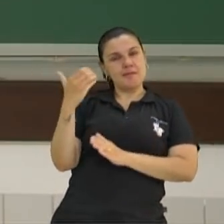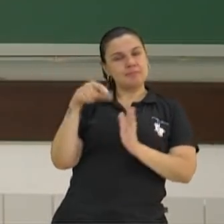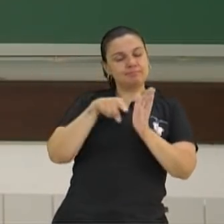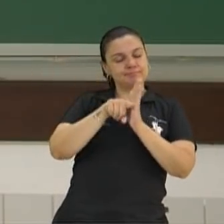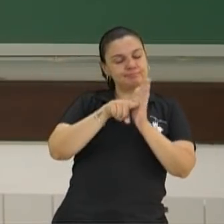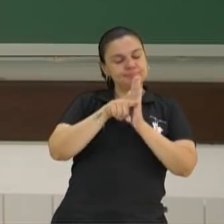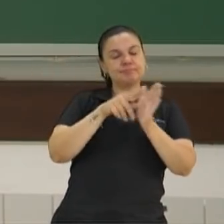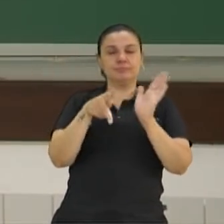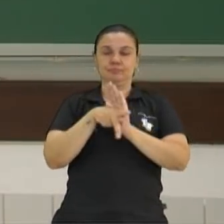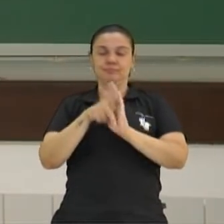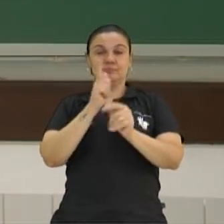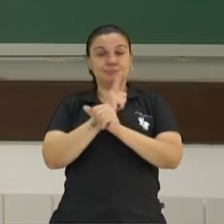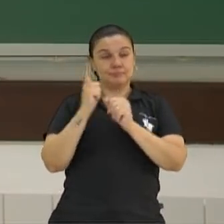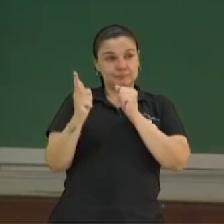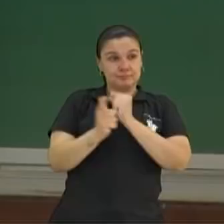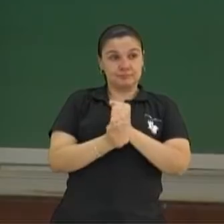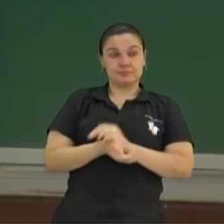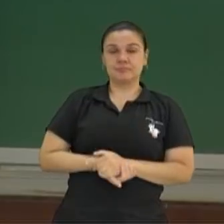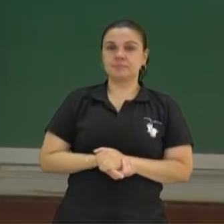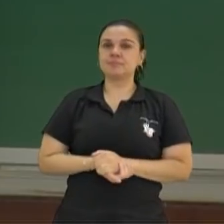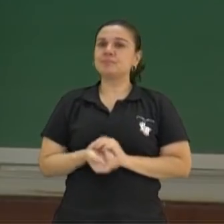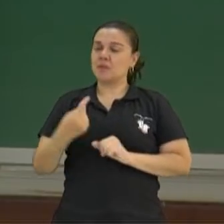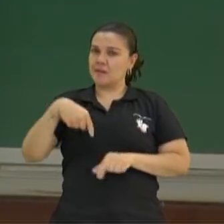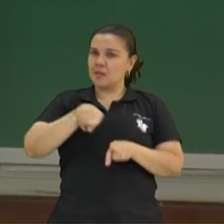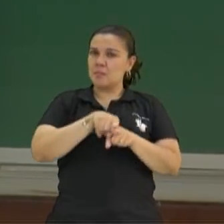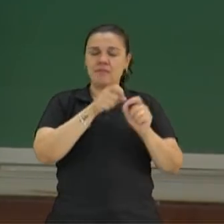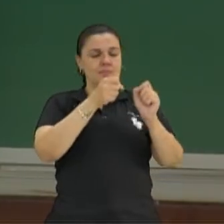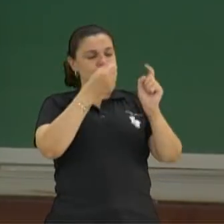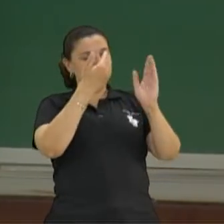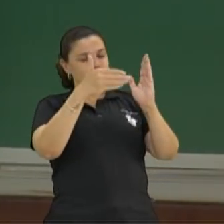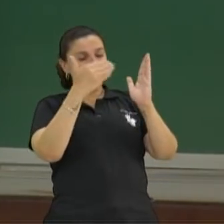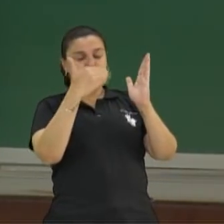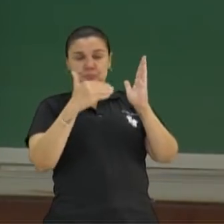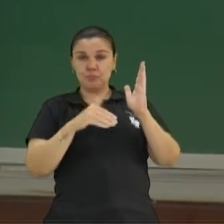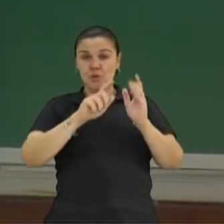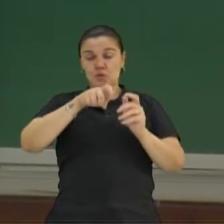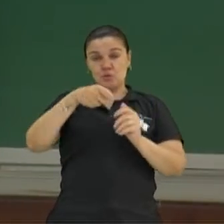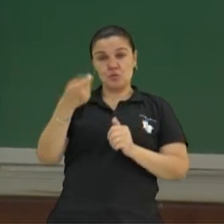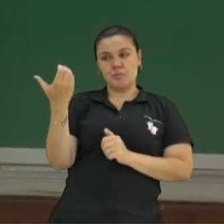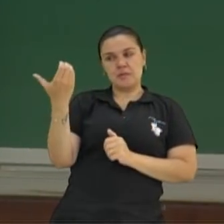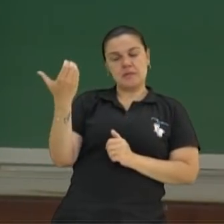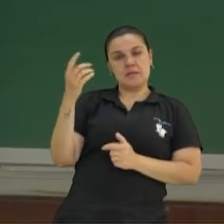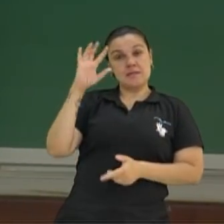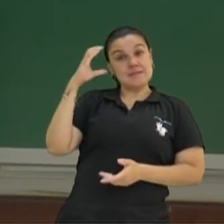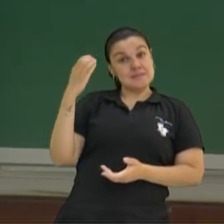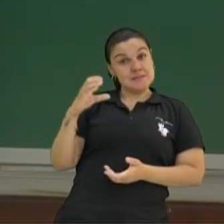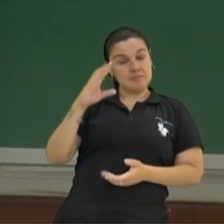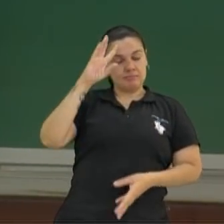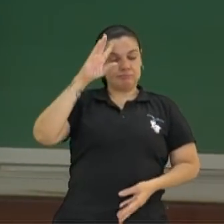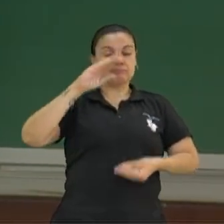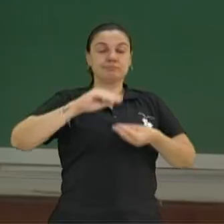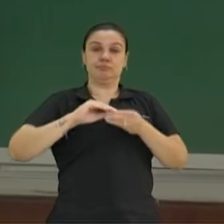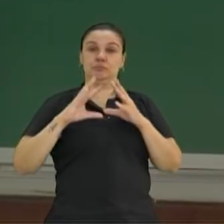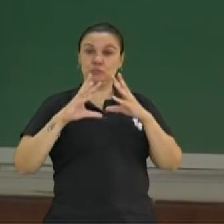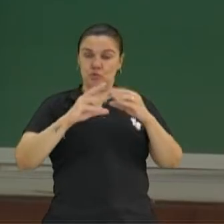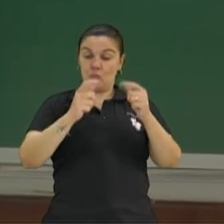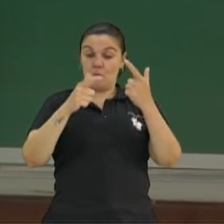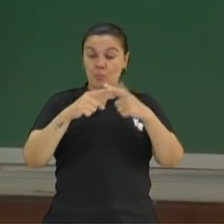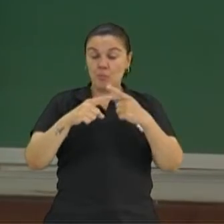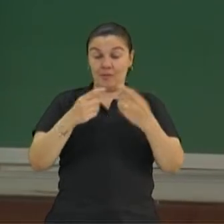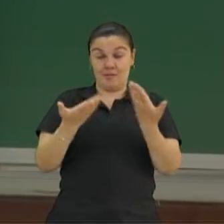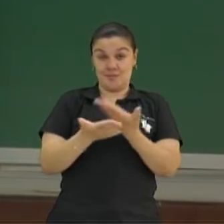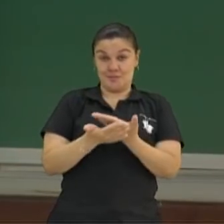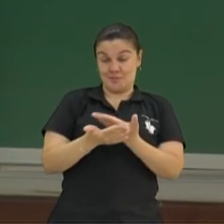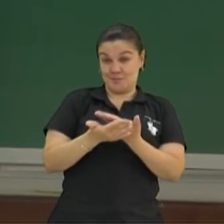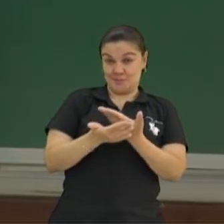geografia. Nós vamos também caracterizar aqui a diferença entre ciência e senso comum. Haja vista que no ambiente